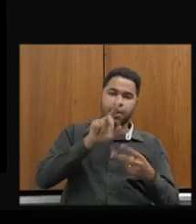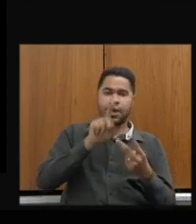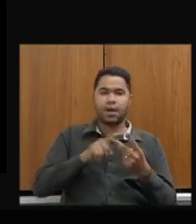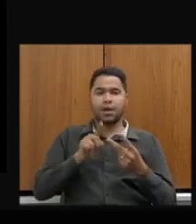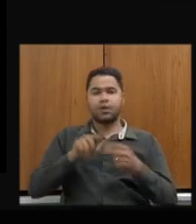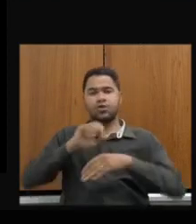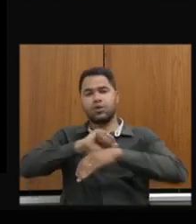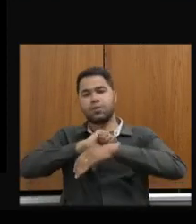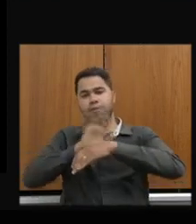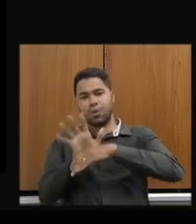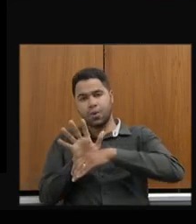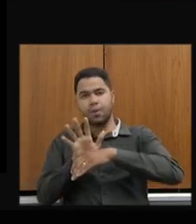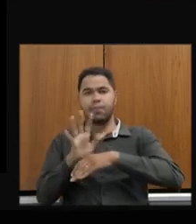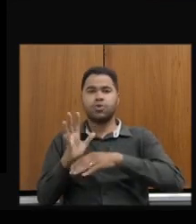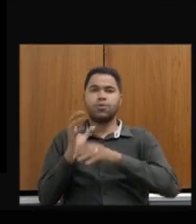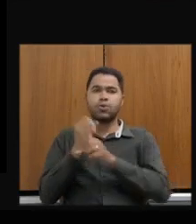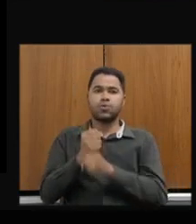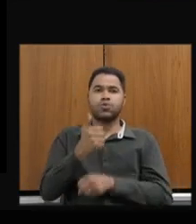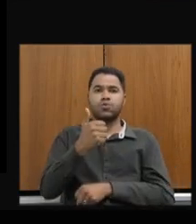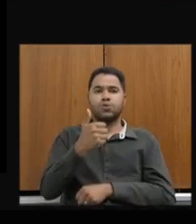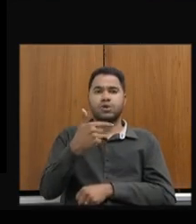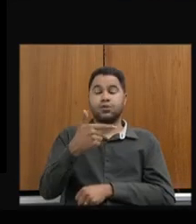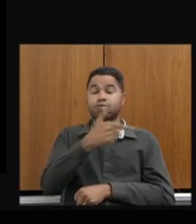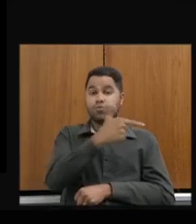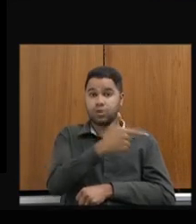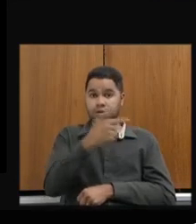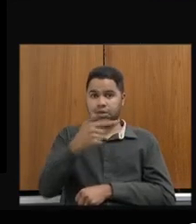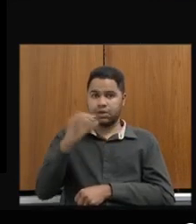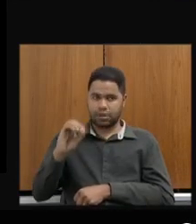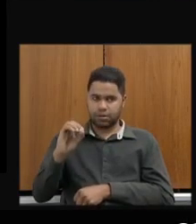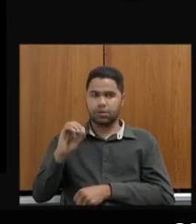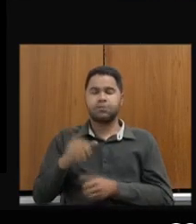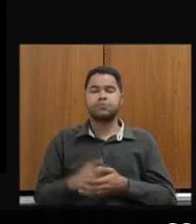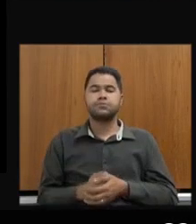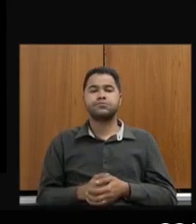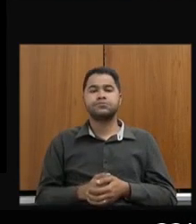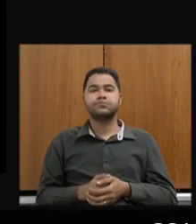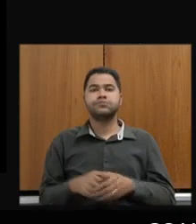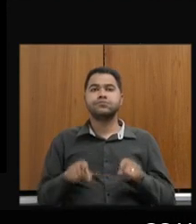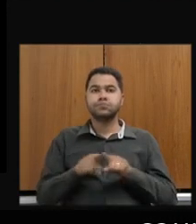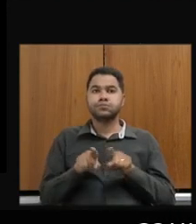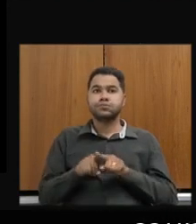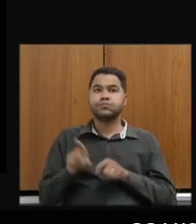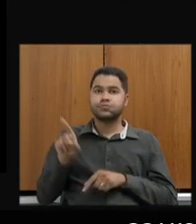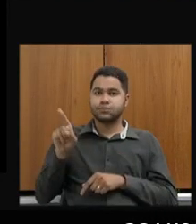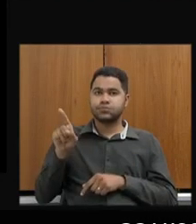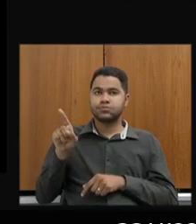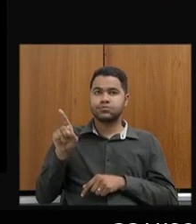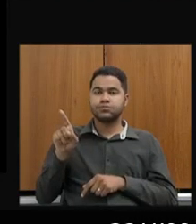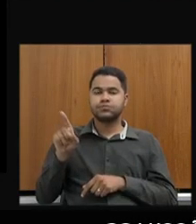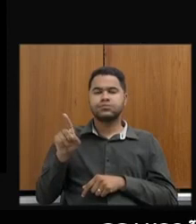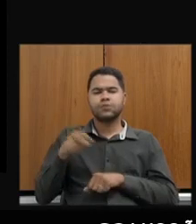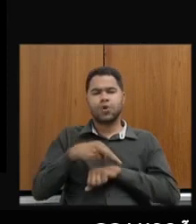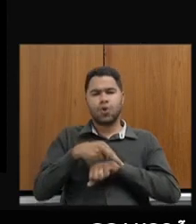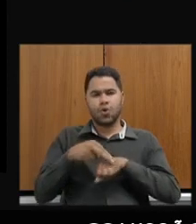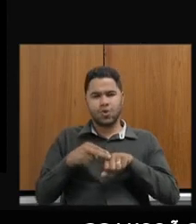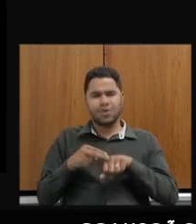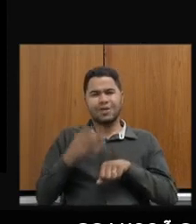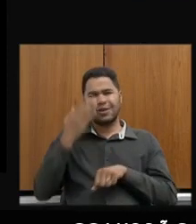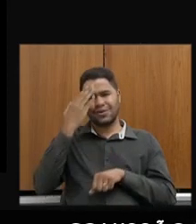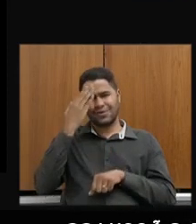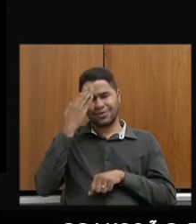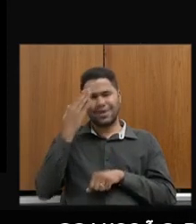total de número de atendimentos de 270 pode usar e aqui a deputado sargento Rodrigues eu sei que na última